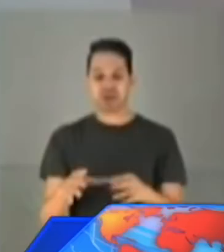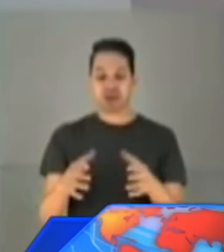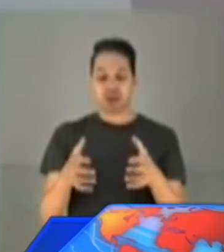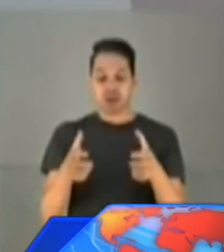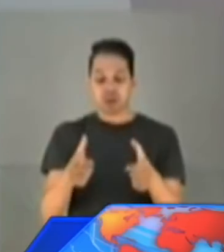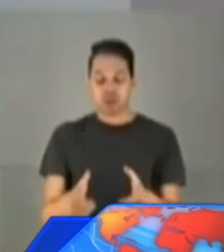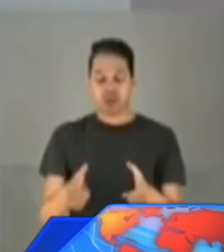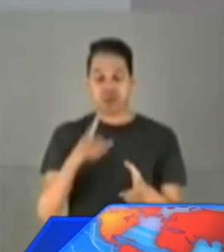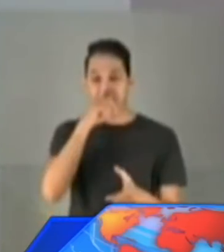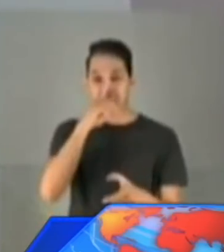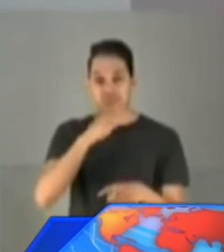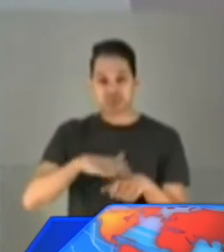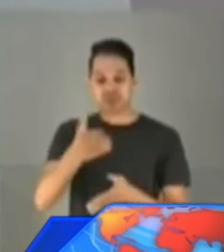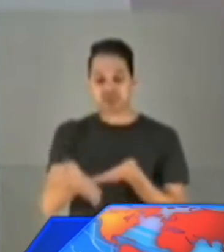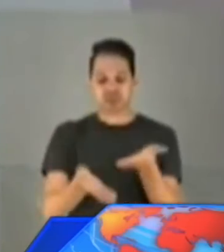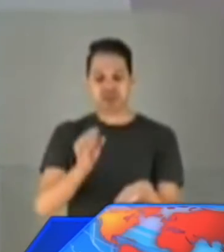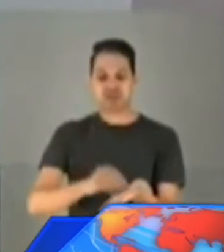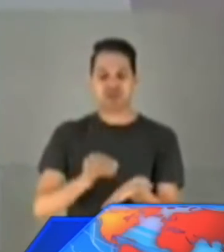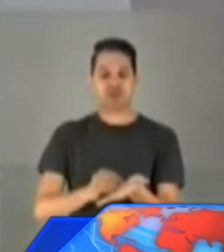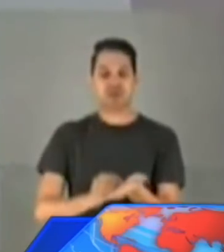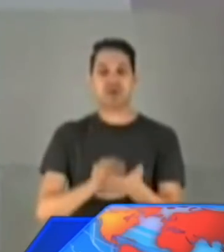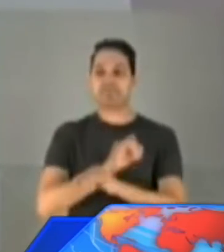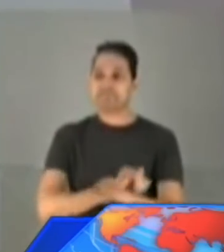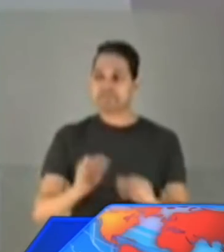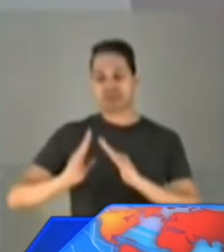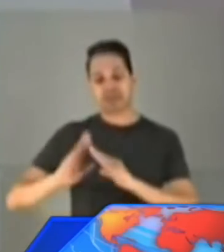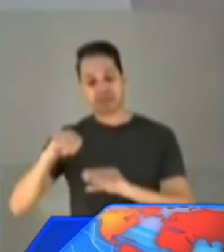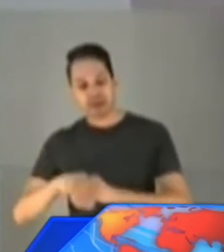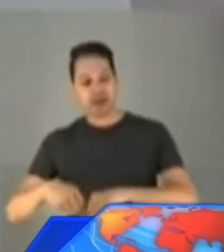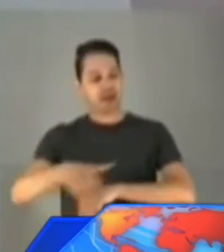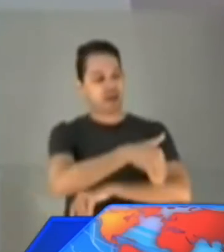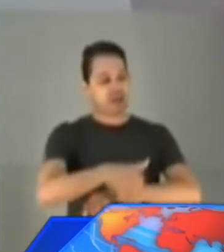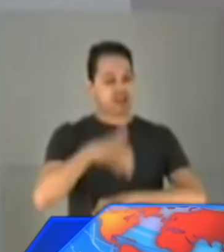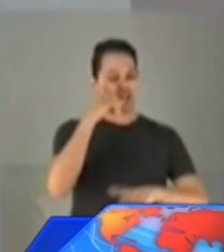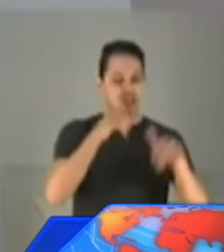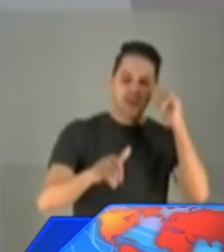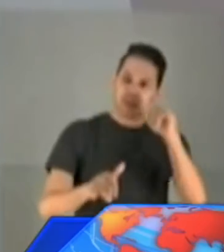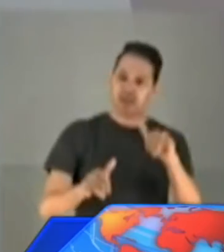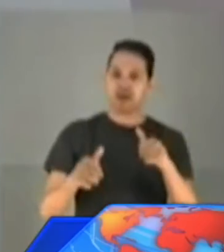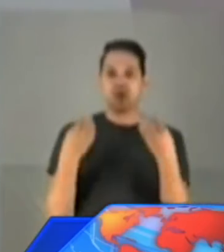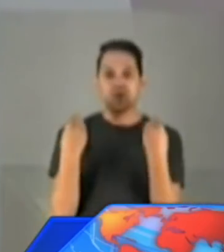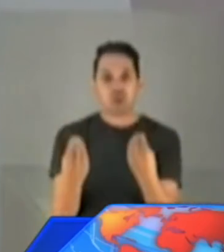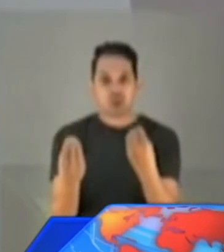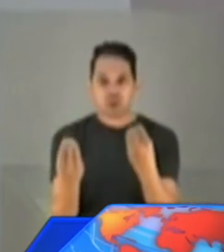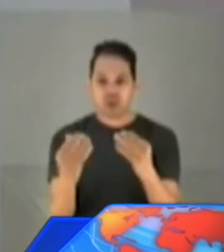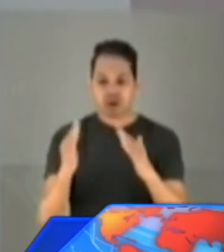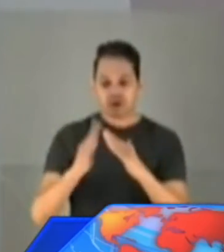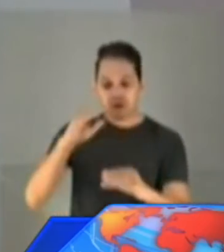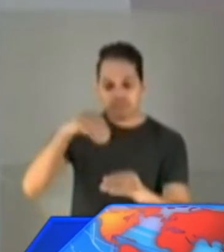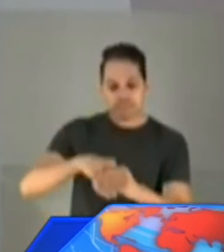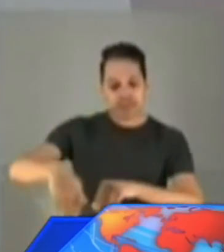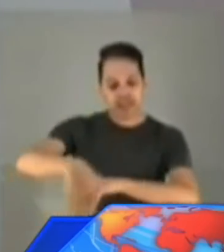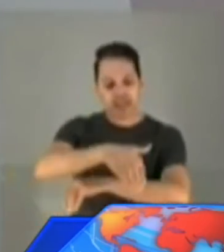não foram cuidados. E foi só o fica em casa, parecia que todo mundo tinha que ficar em casa. Como é que as pessoas vão ficar em casa e não